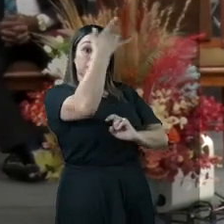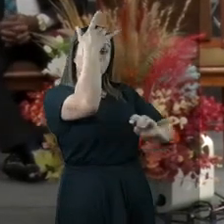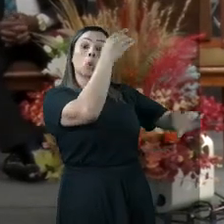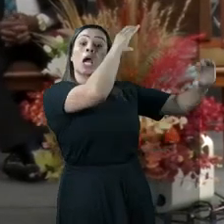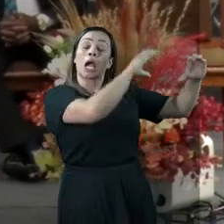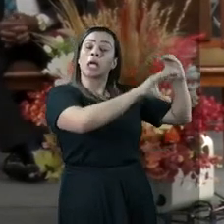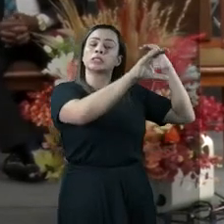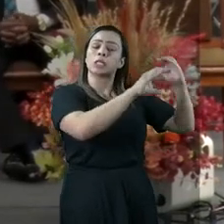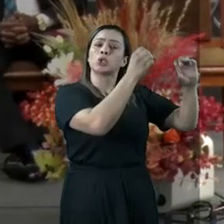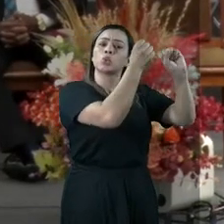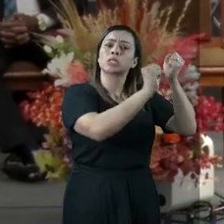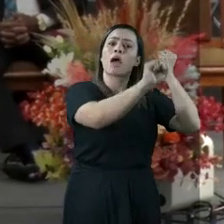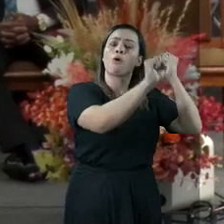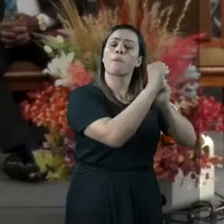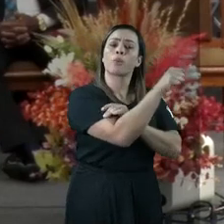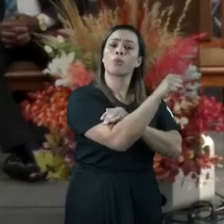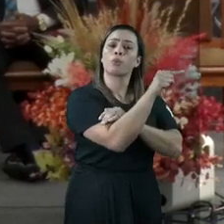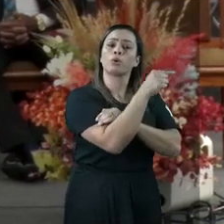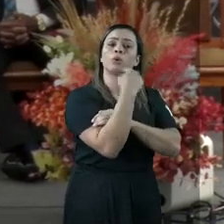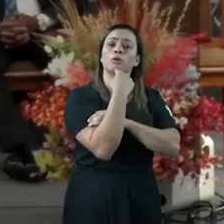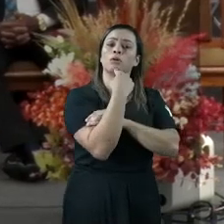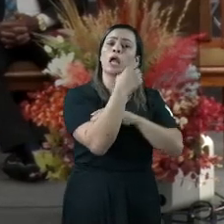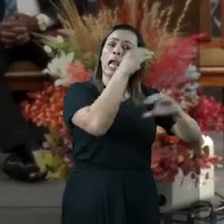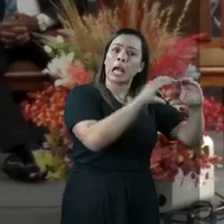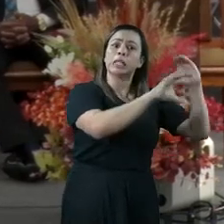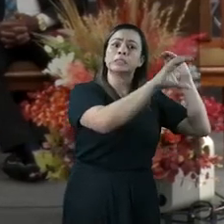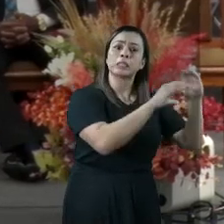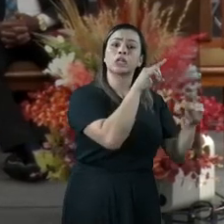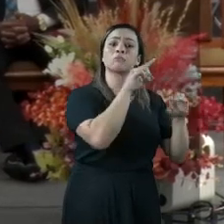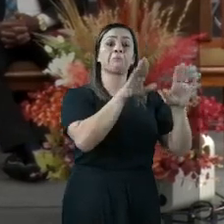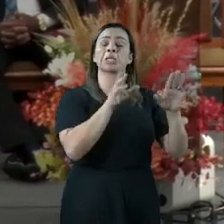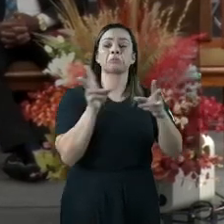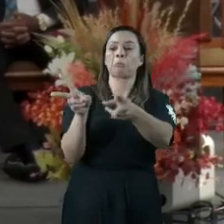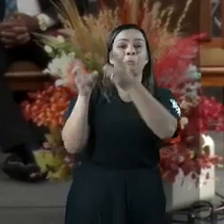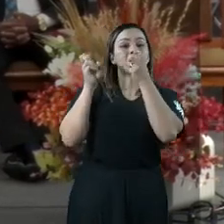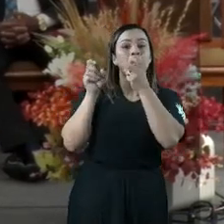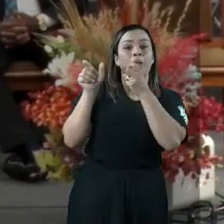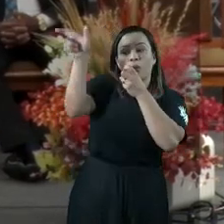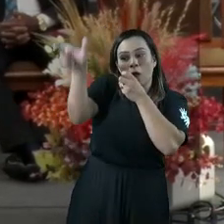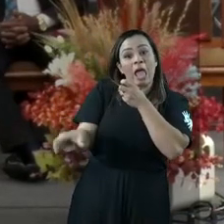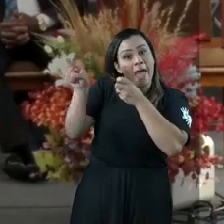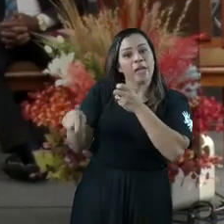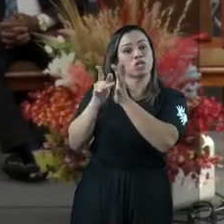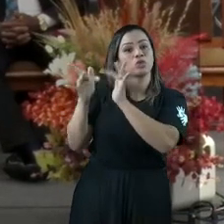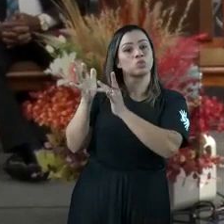para crucificá-lo, no culto da manhã cantaram para ele, e quando ele chegou não receberam ele da maneira que ele